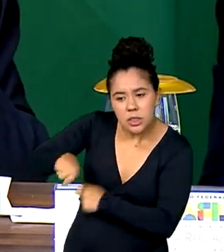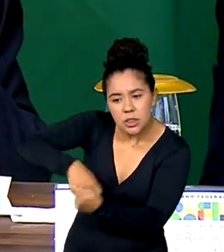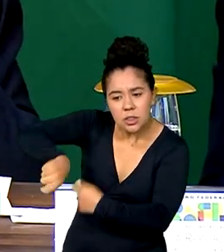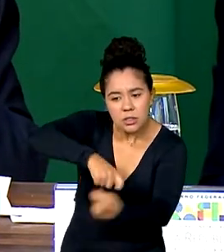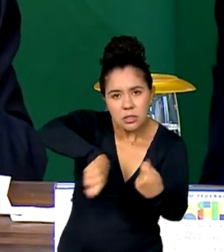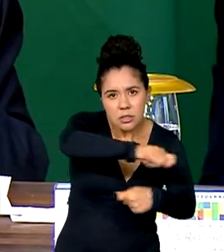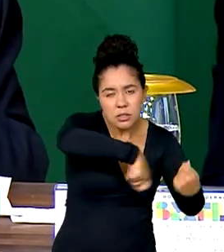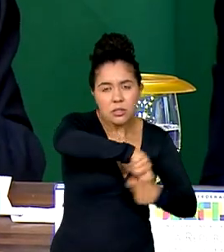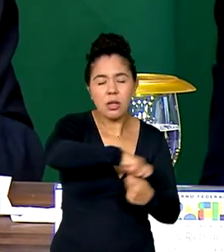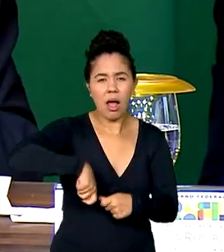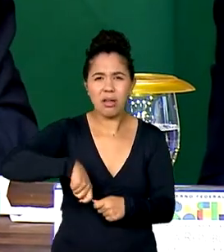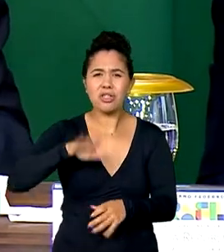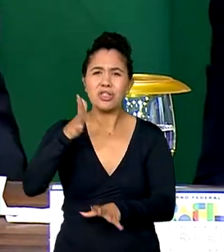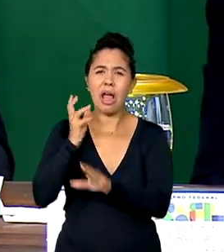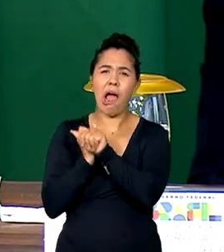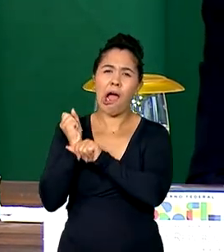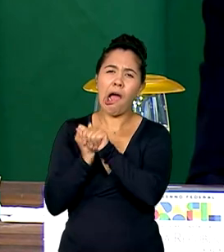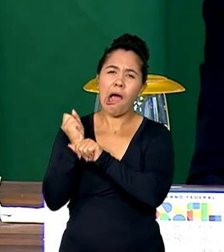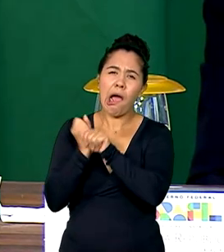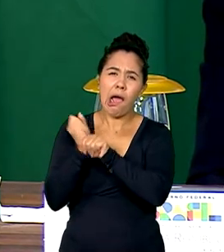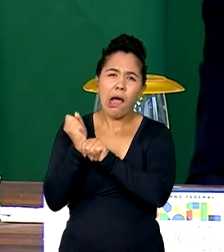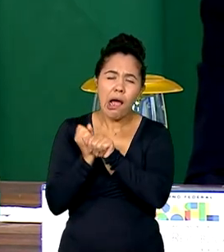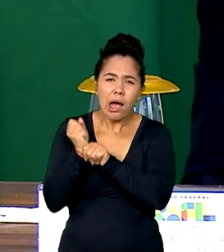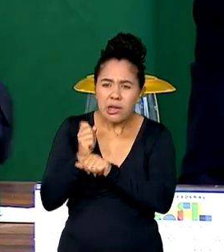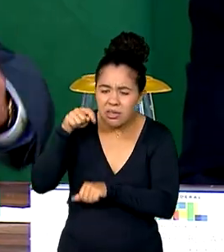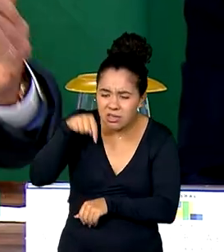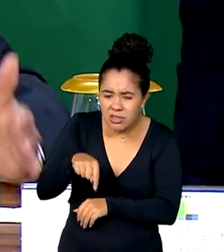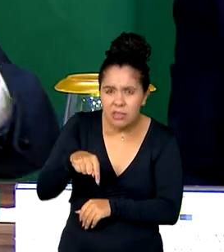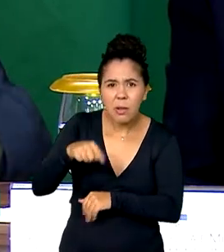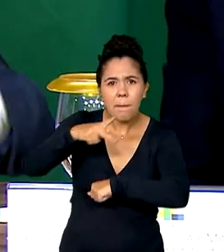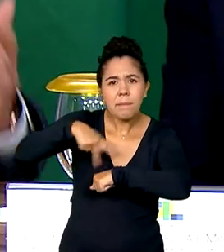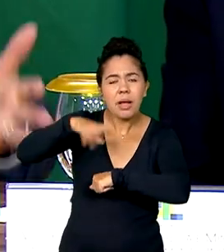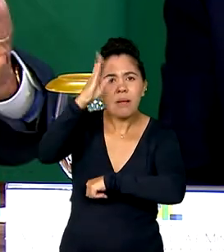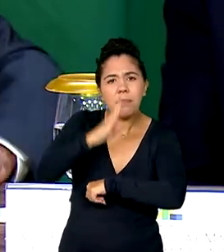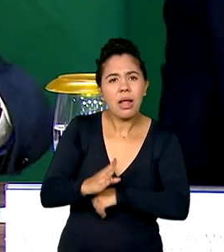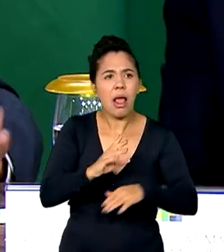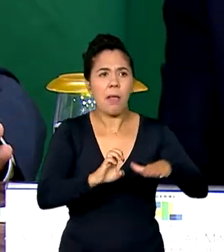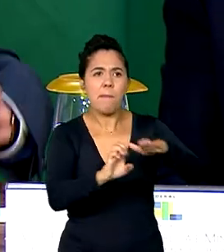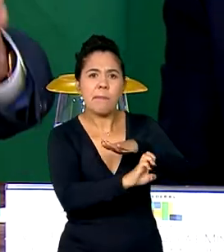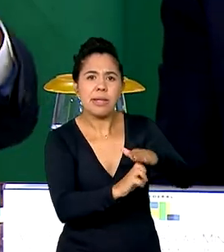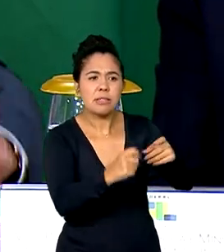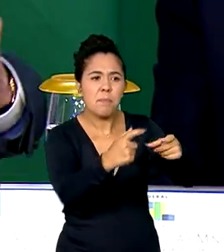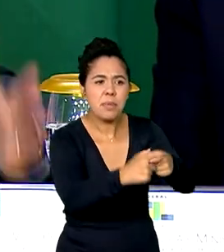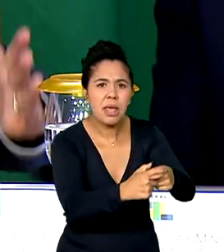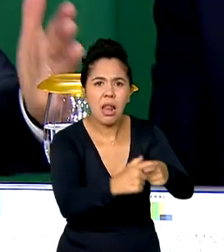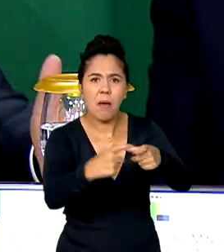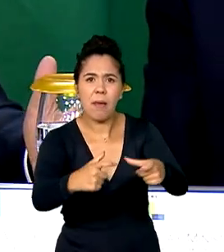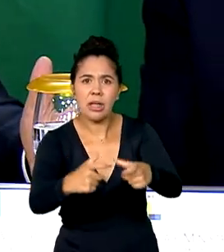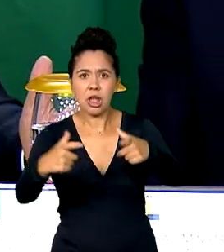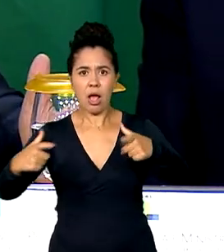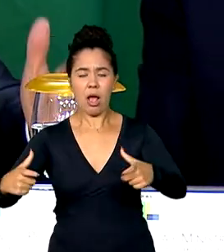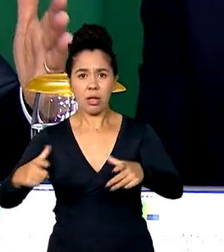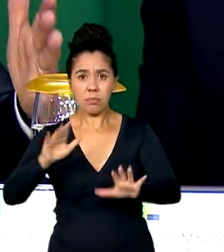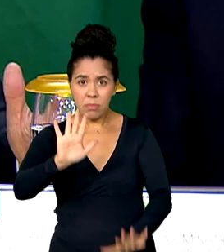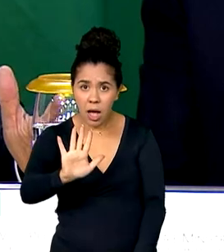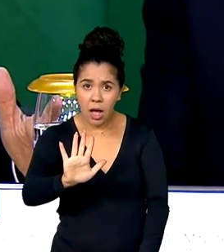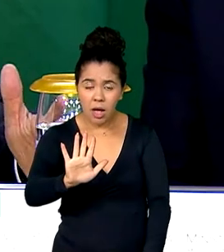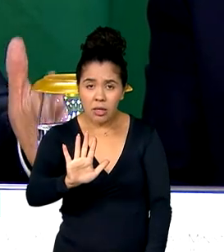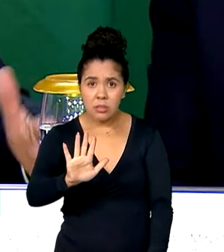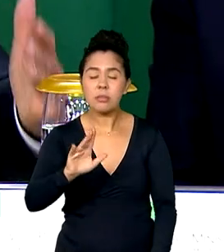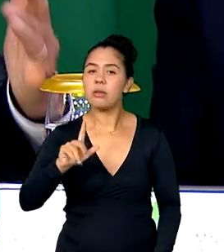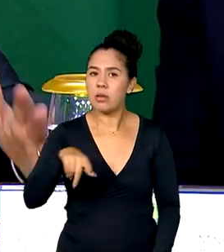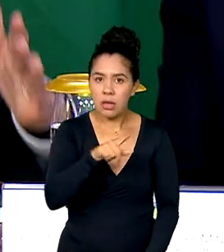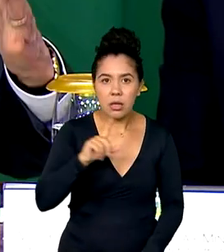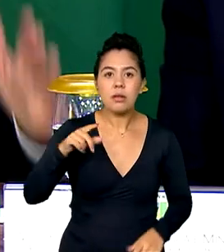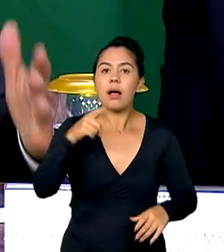que se levou tanto tempo nesse país, se falando de pequena e média empresa, se não fôssemos nós, não tinha